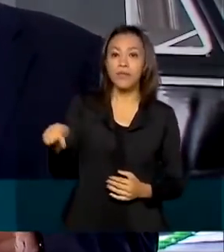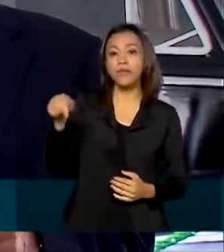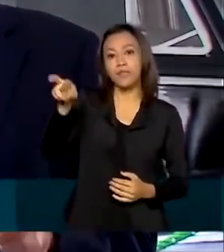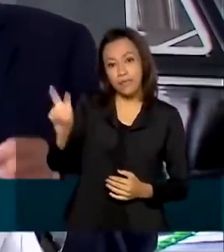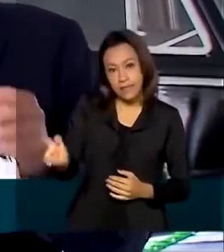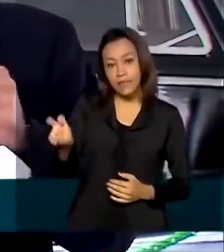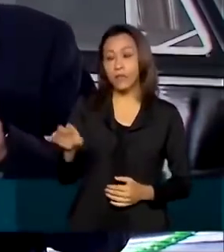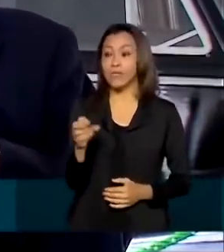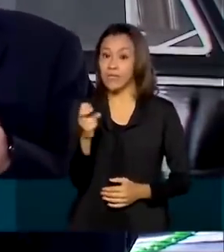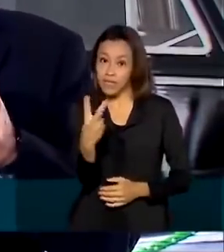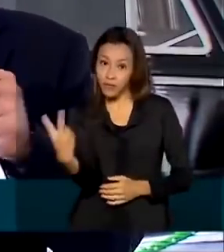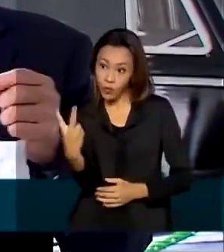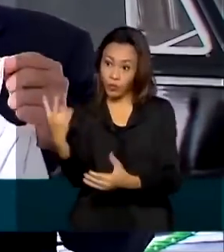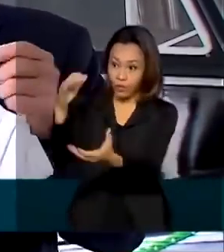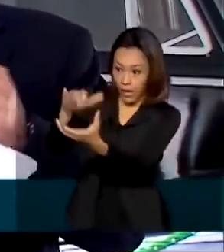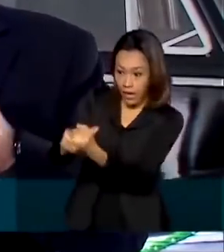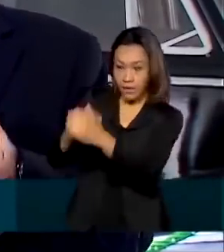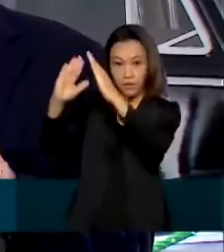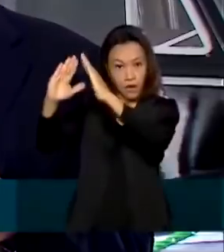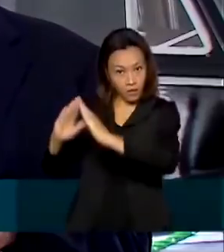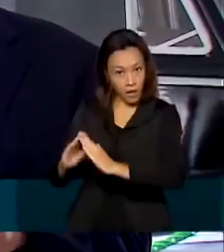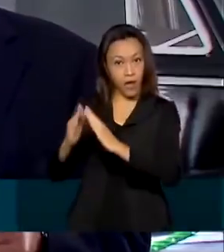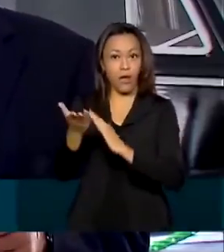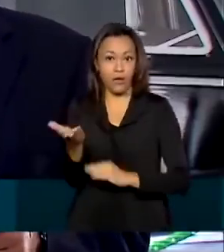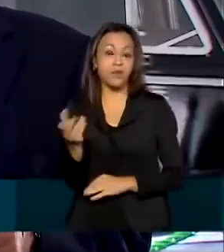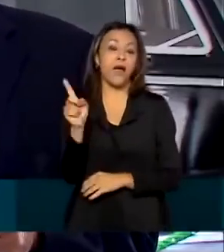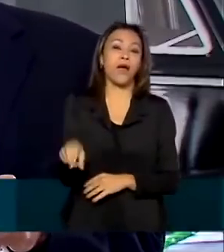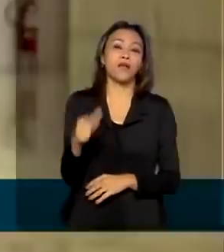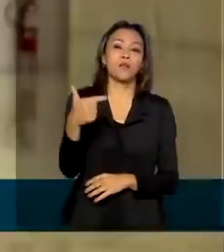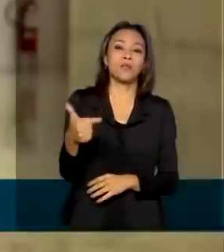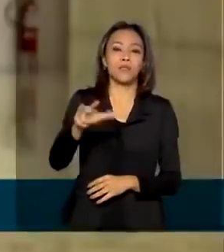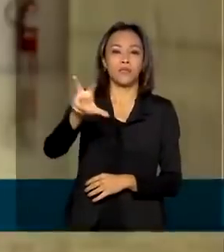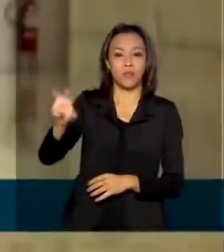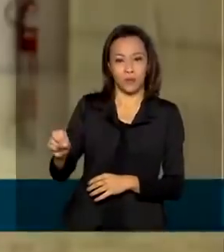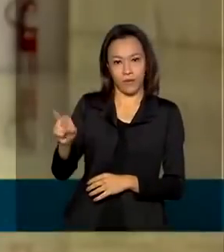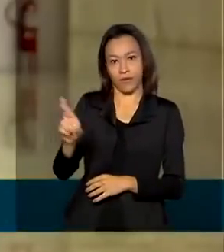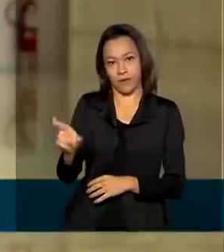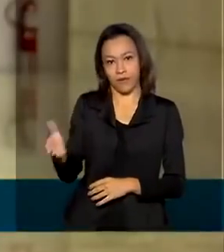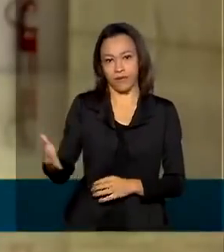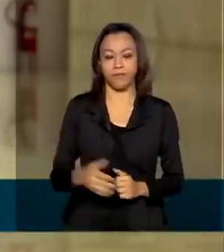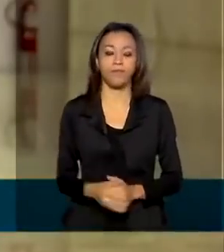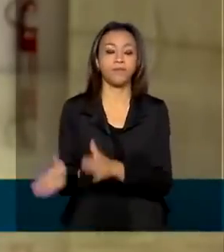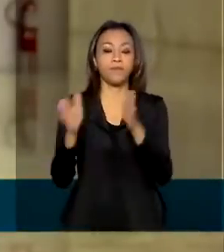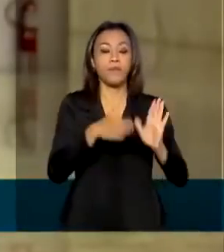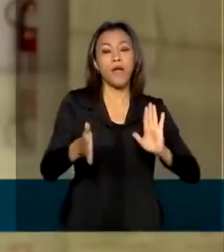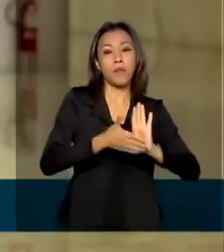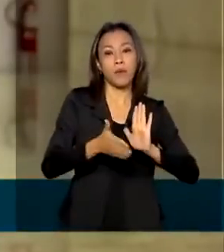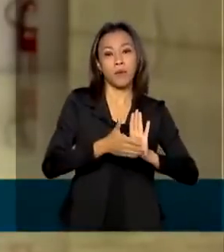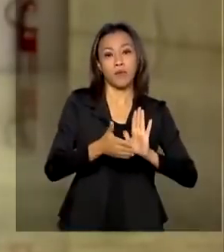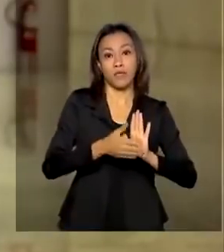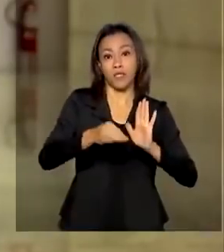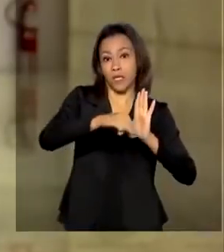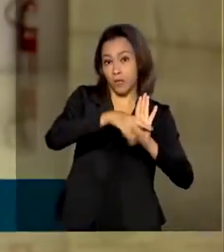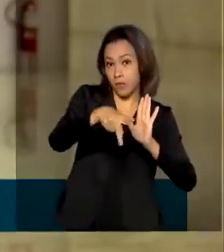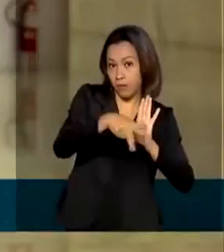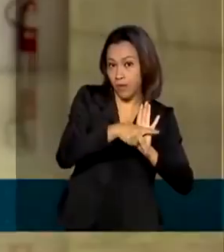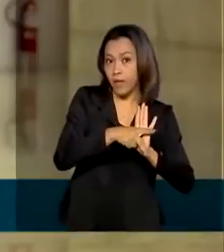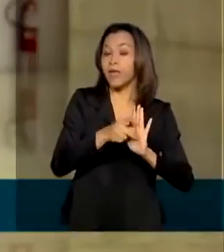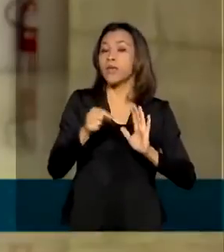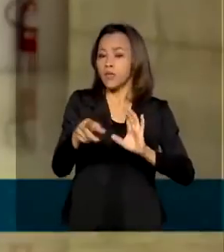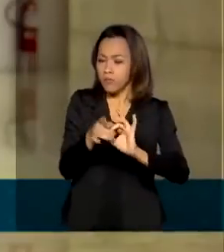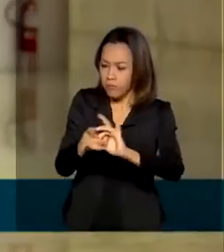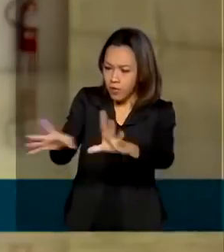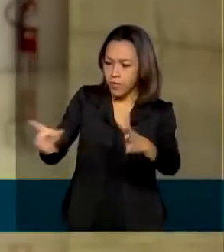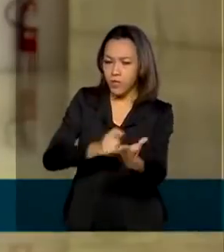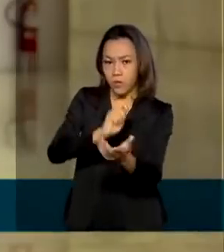175. Se for o casal, os dois, aí já são 250. A proposta de emenda constitucional que autoriza o pagamento do